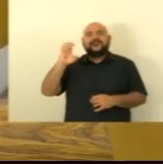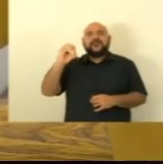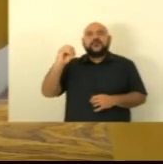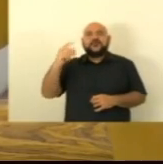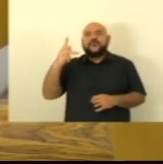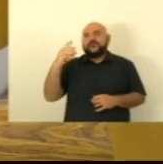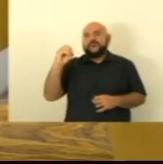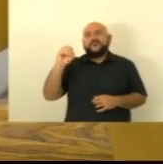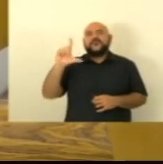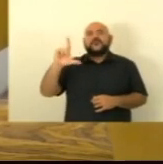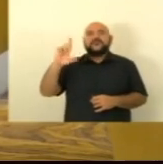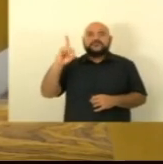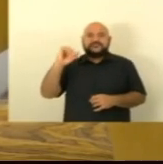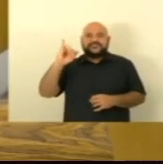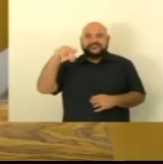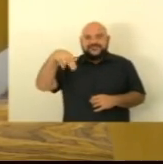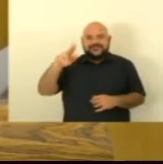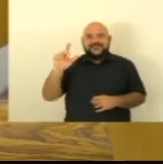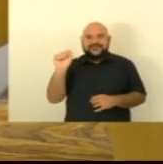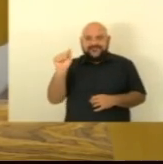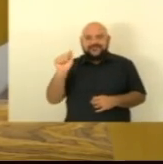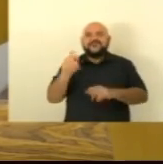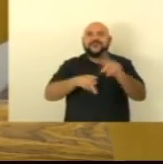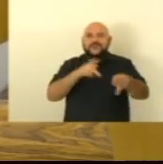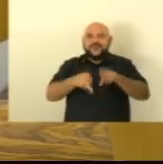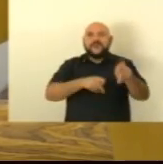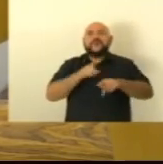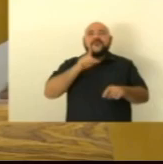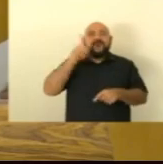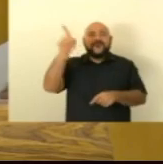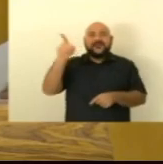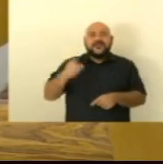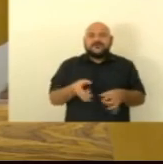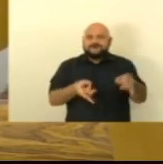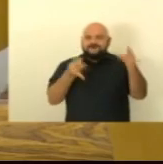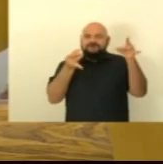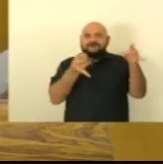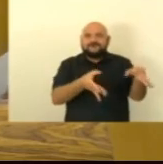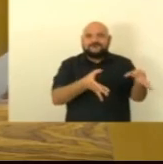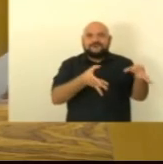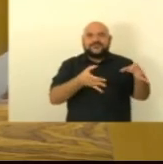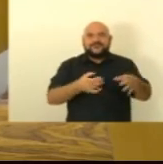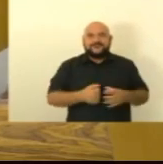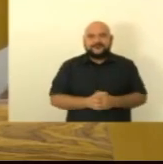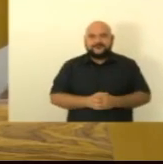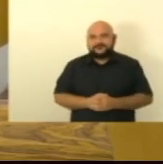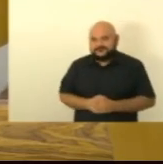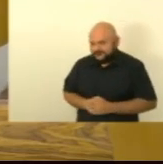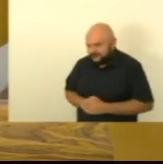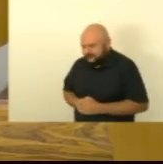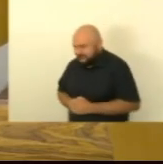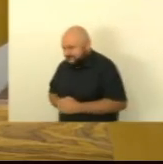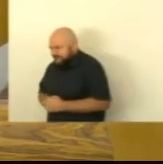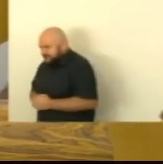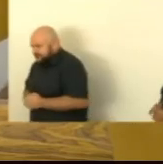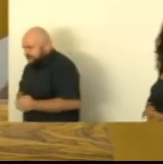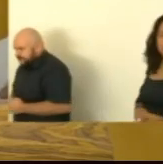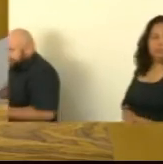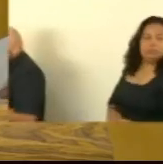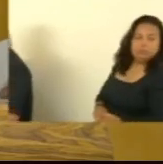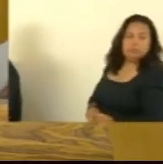Santa Leopoldina estão abandonados. Não tem prefeito